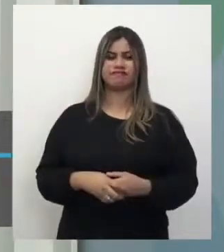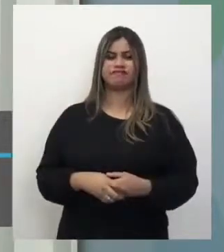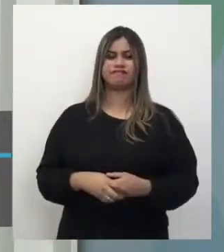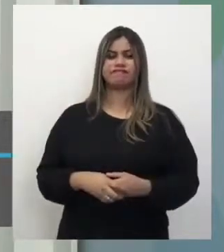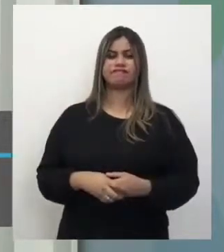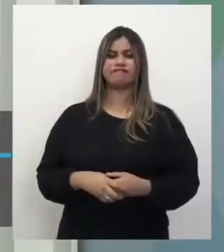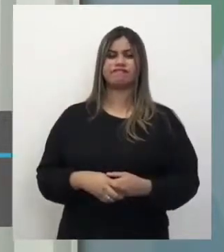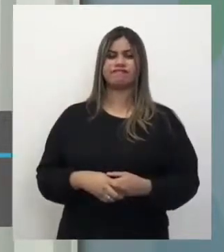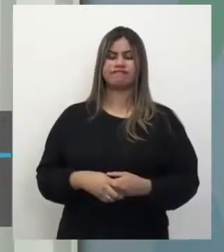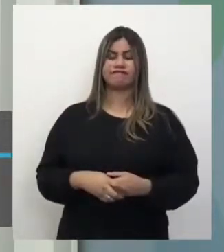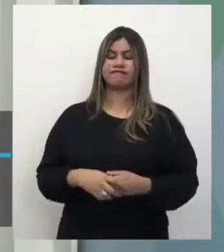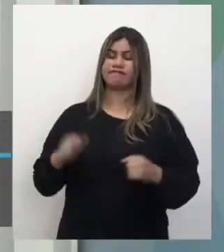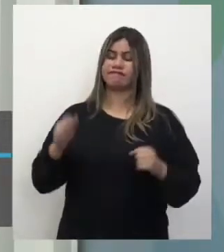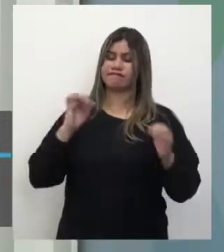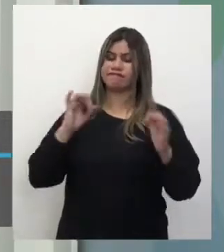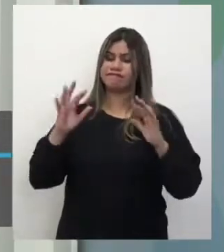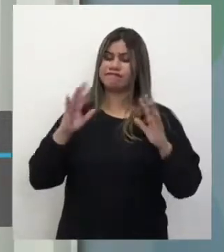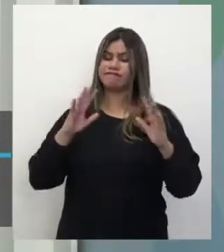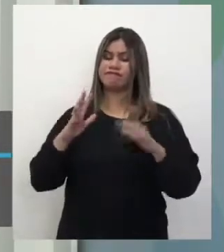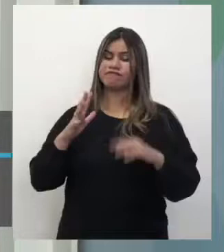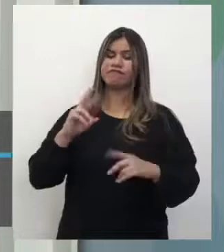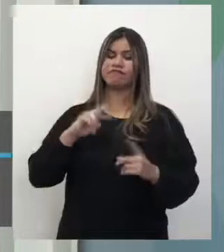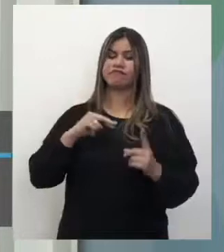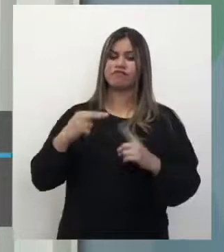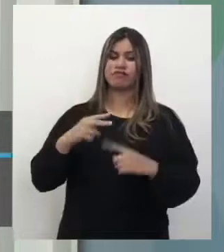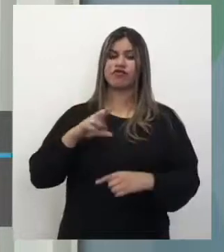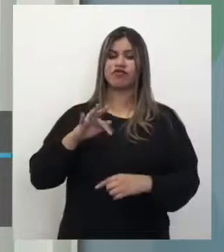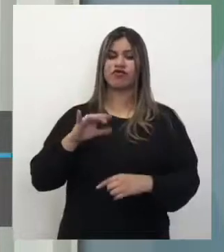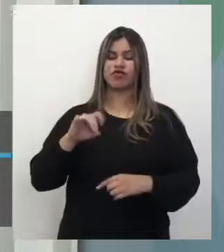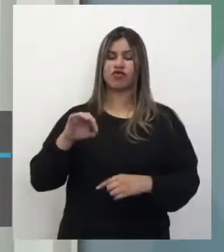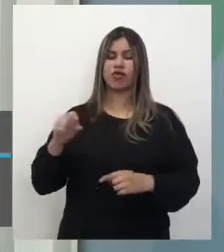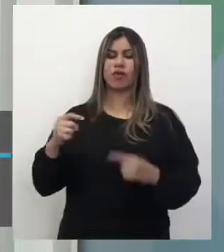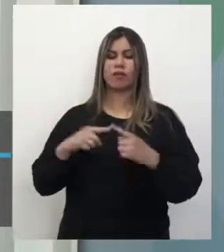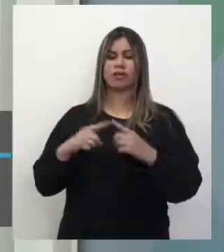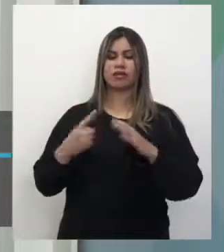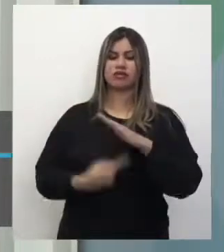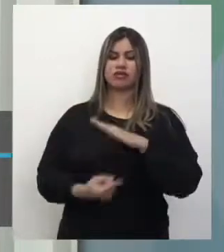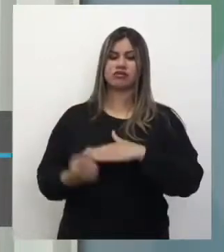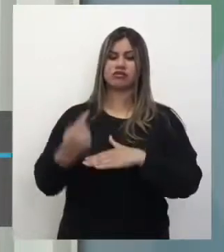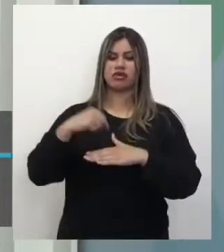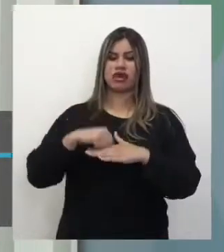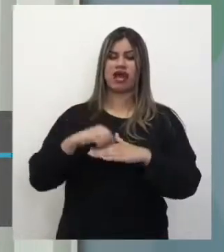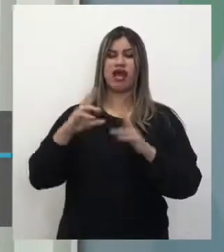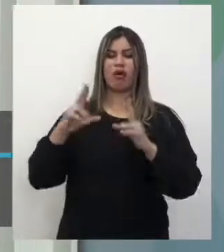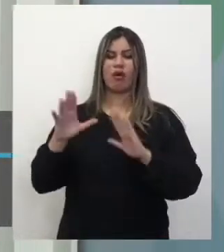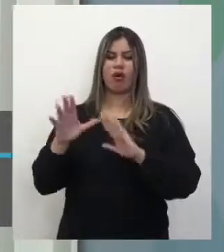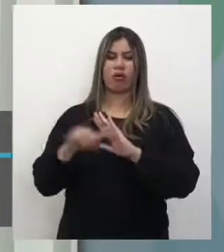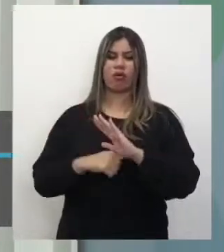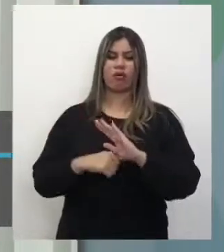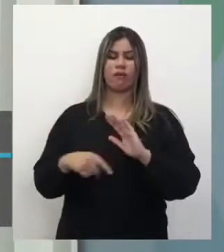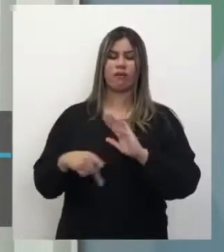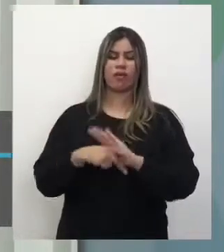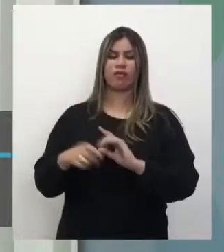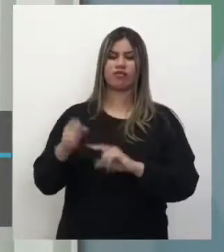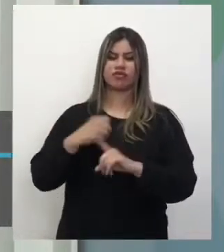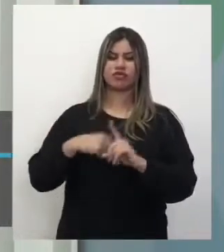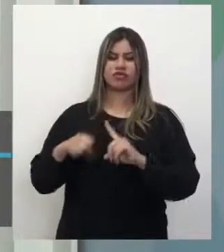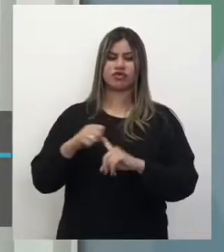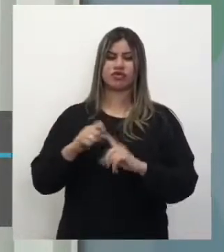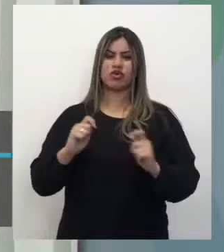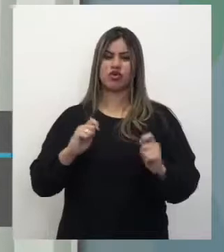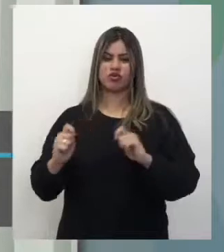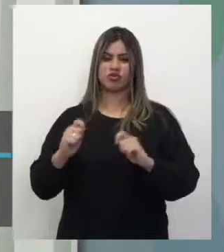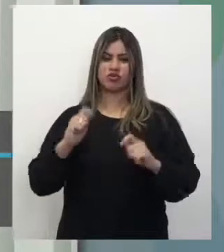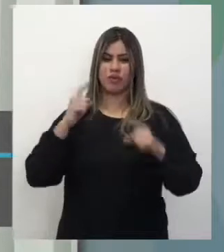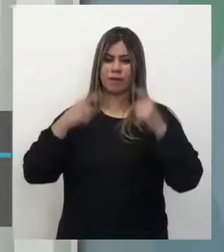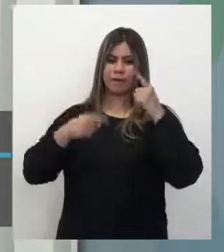né? Então, na visão do Foucault, a nossa subjetividade ela foi sequestrada pelas instituições sociais que estão no controle e no